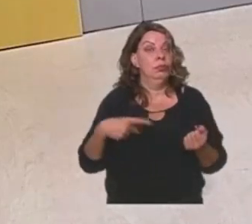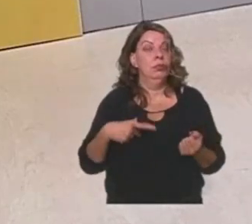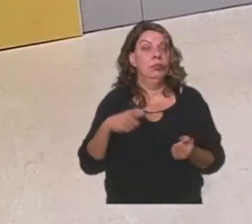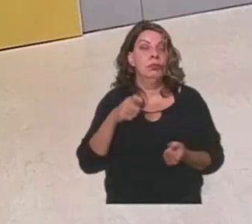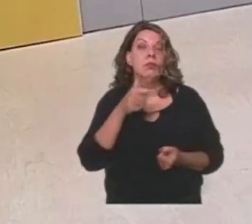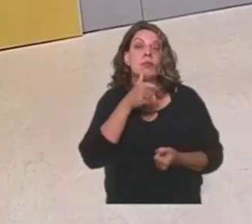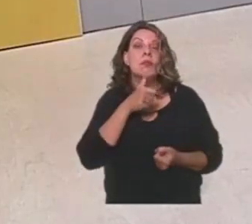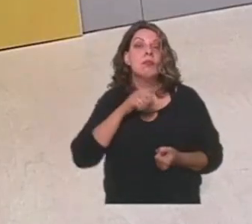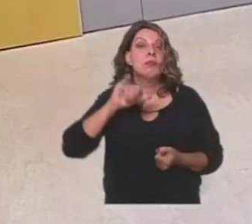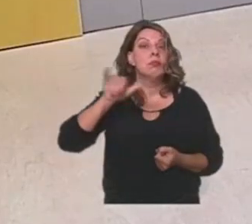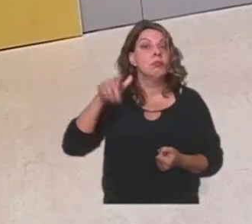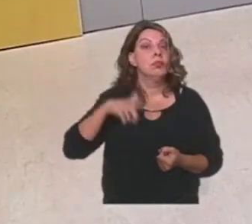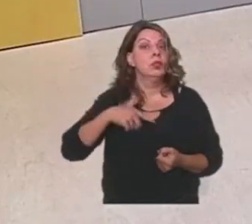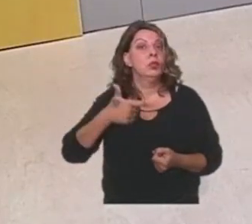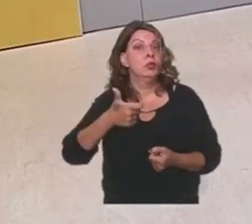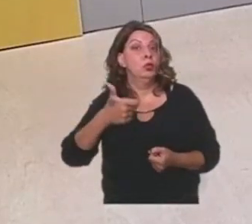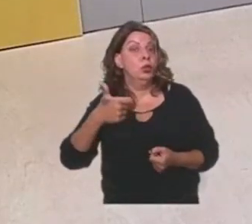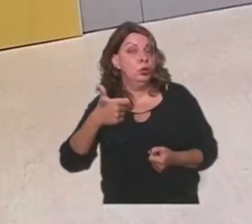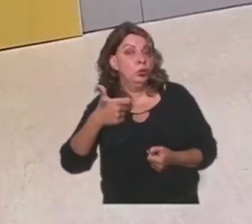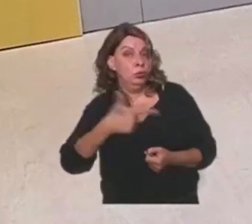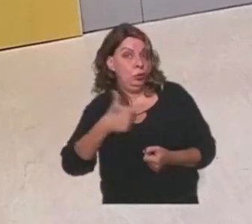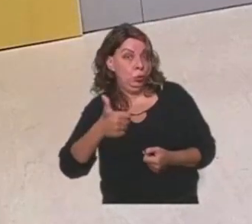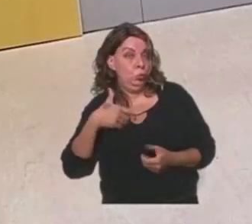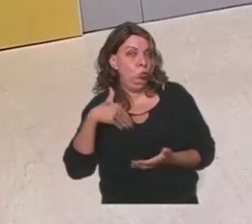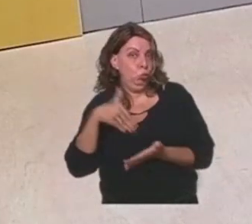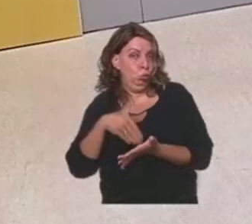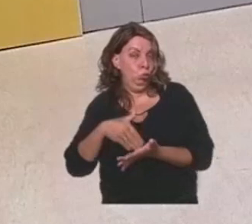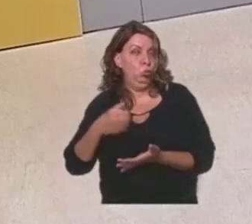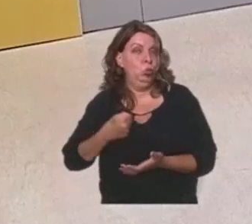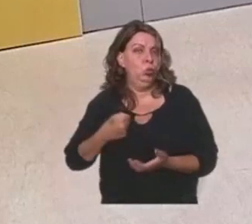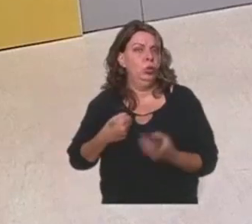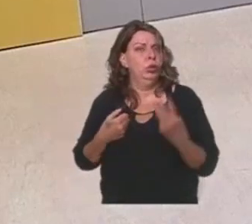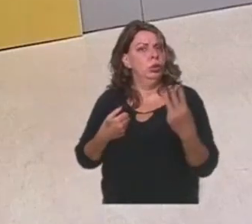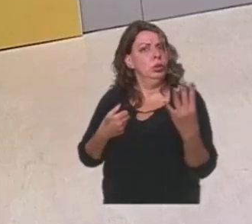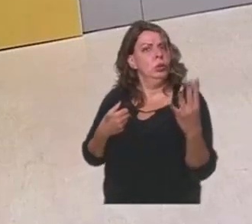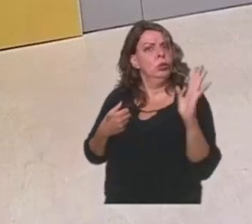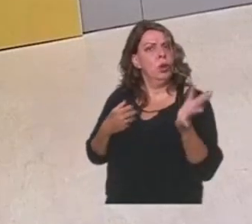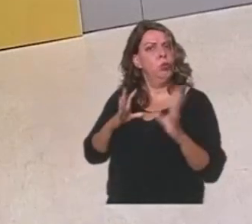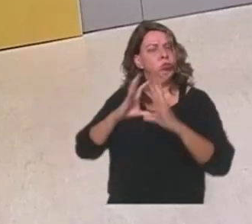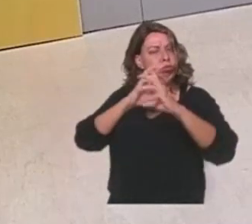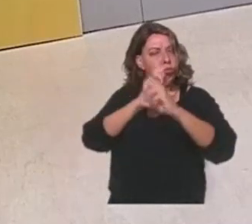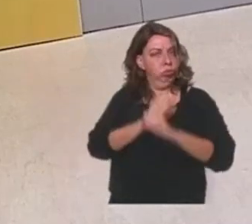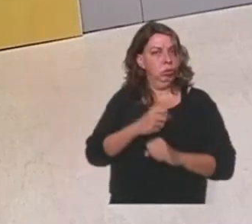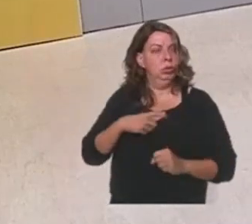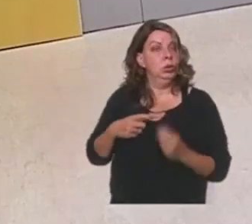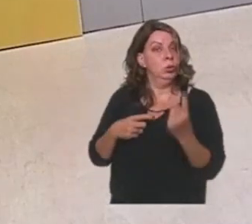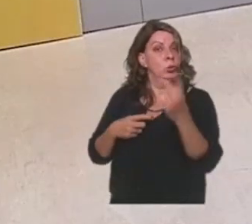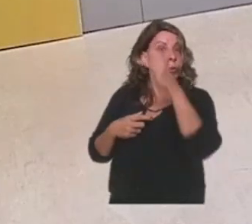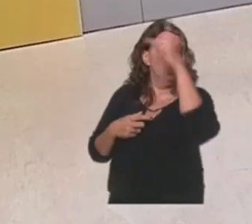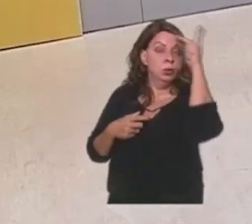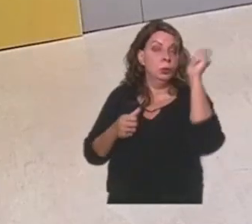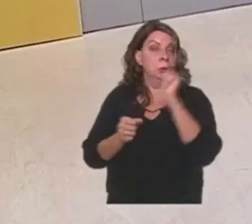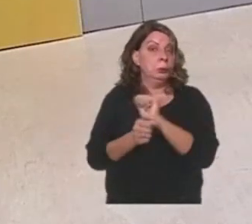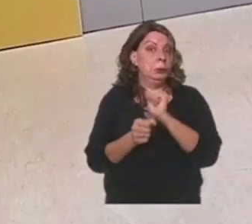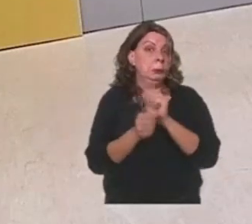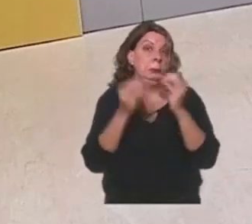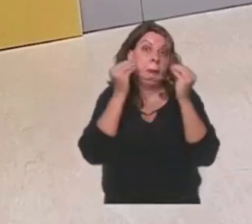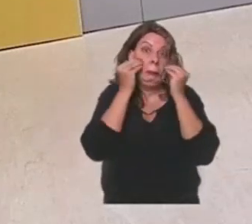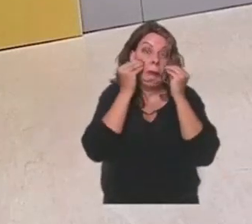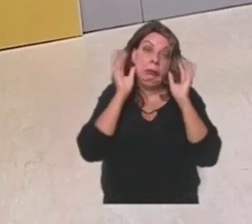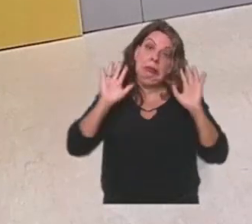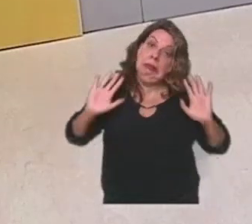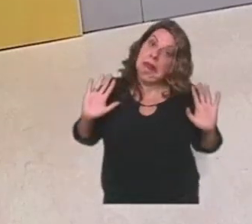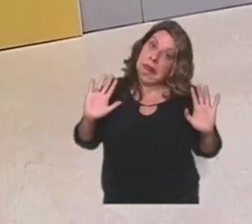última bolinha chamada, num total de 34 bolas que já saíram e já tem dois títulos na